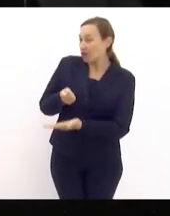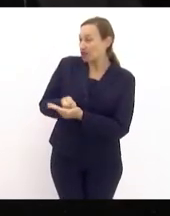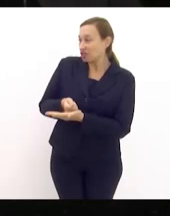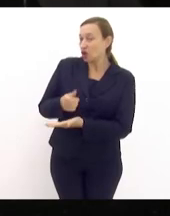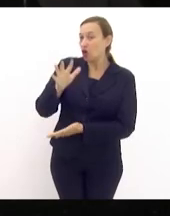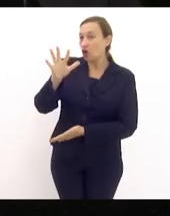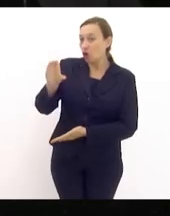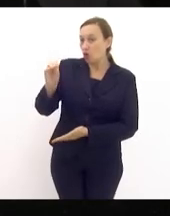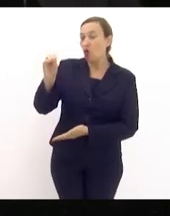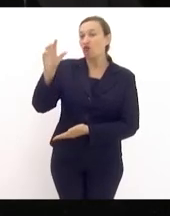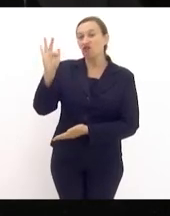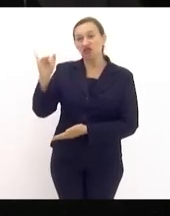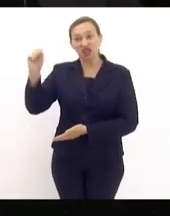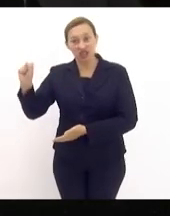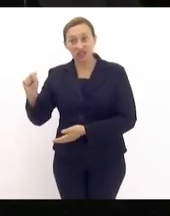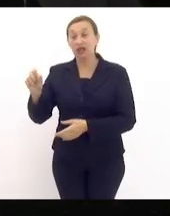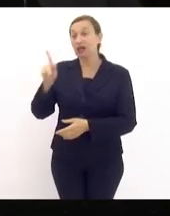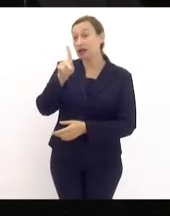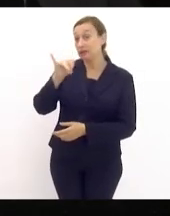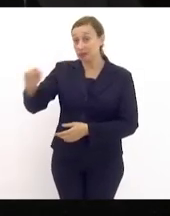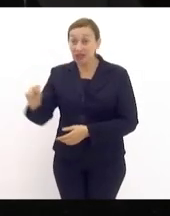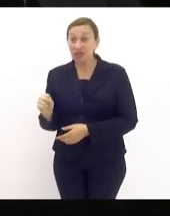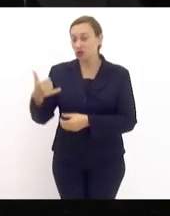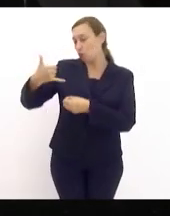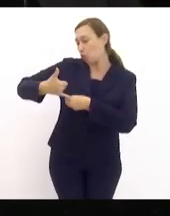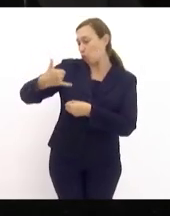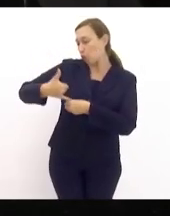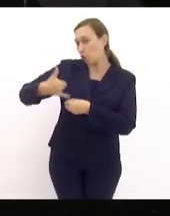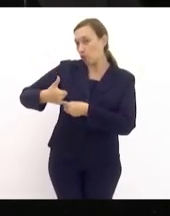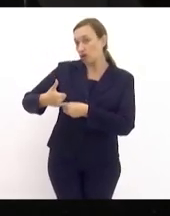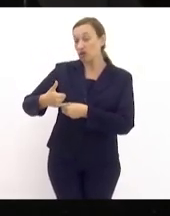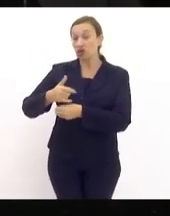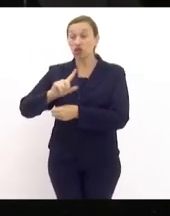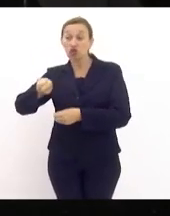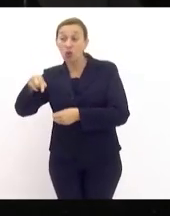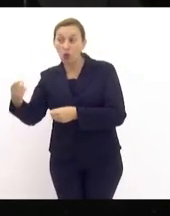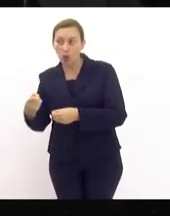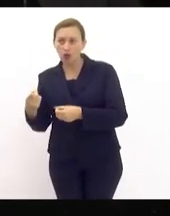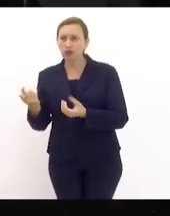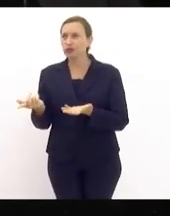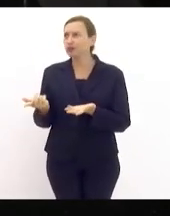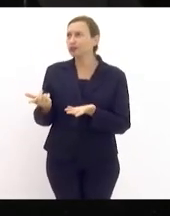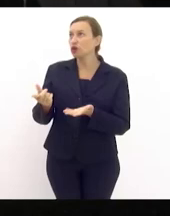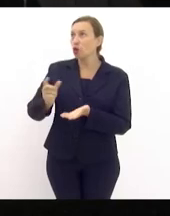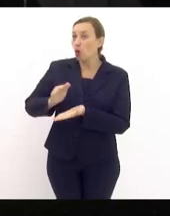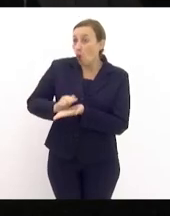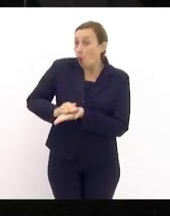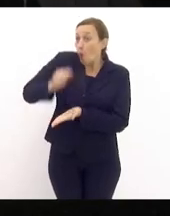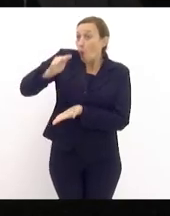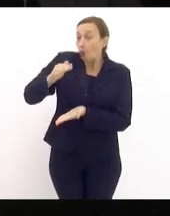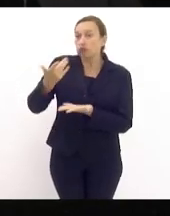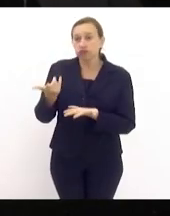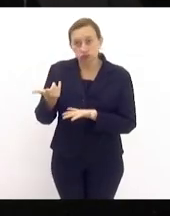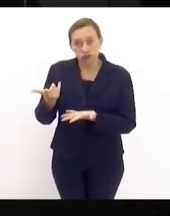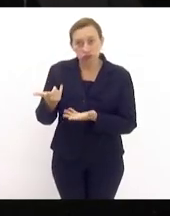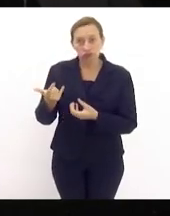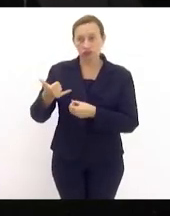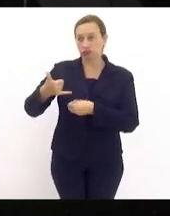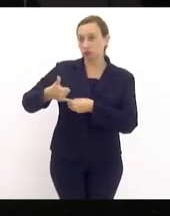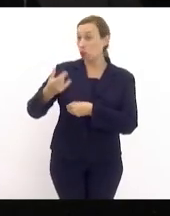PIS nos combustíveis, nos bens essenciais, gerando assim um aumento nos